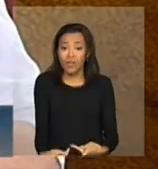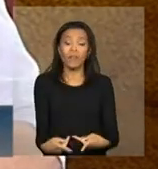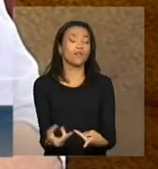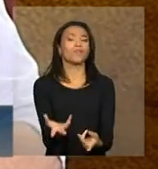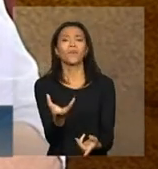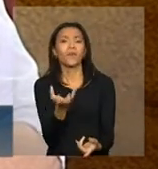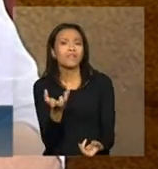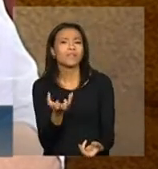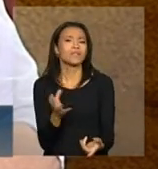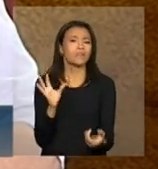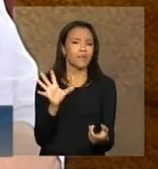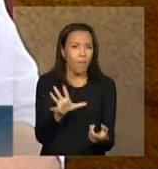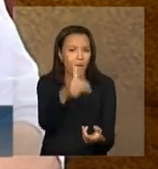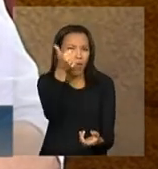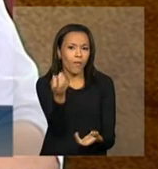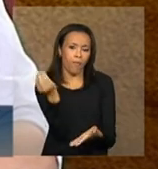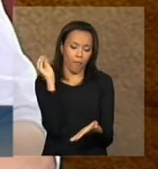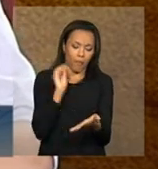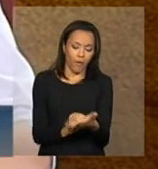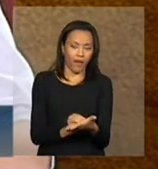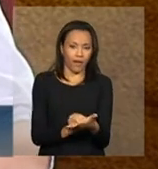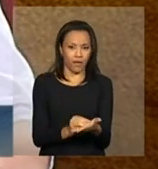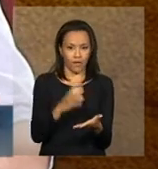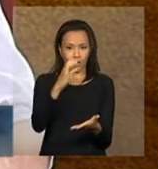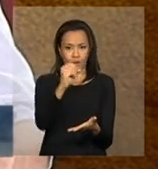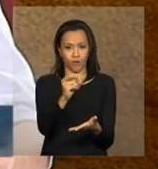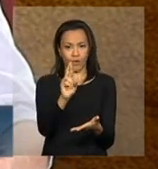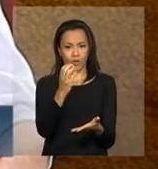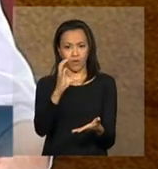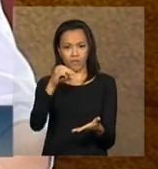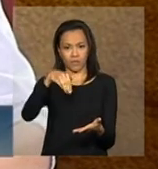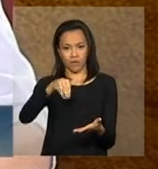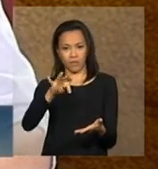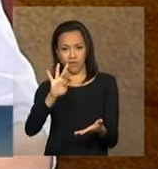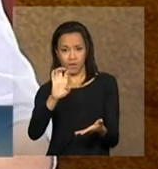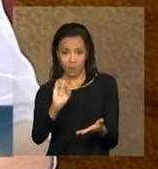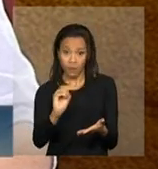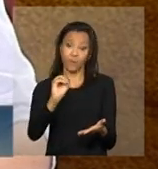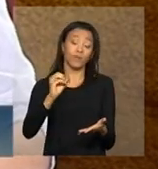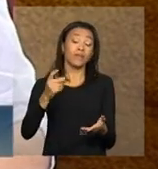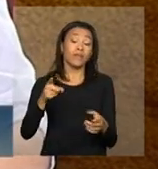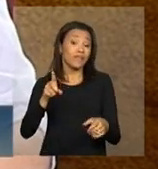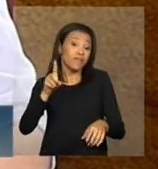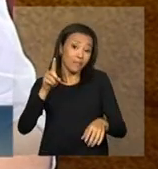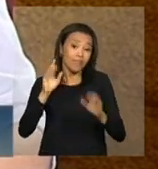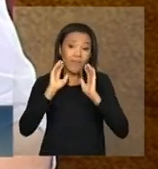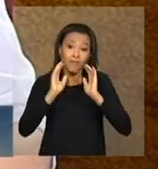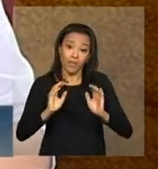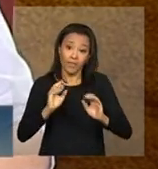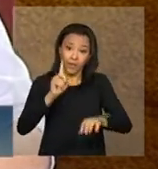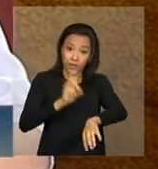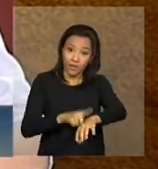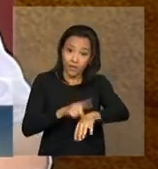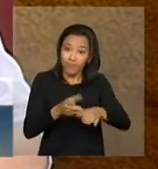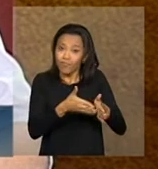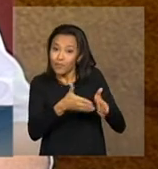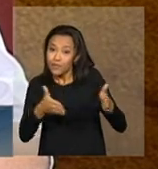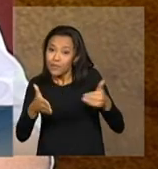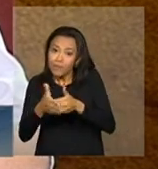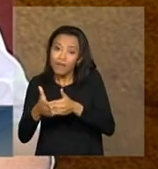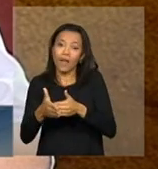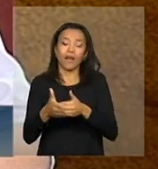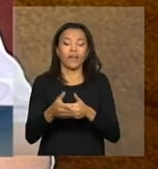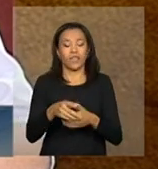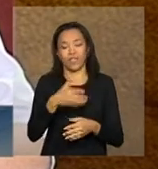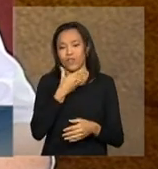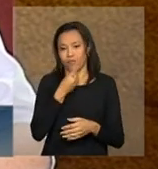realmente refletido no orçamento, e vamos ver dentro desses limites todos que nós temos. E um dos eixos que o